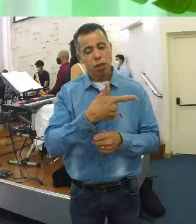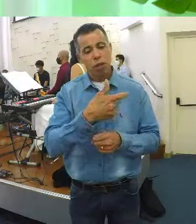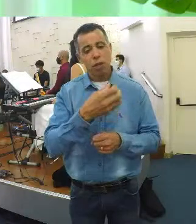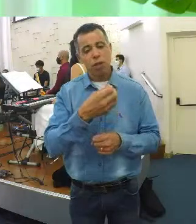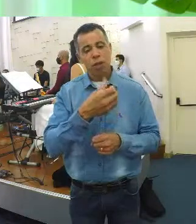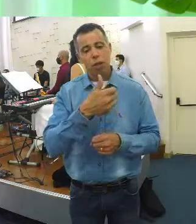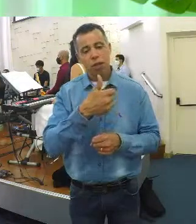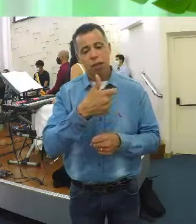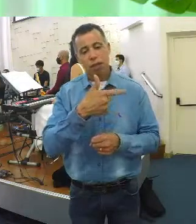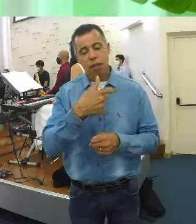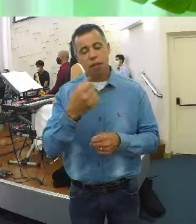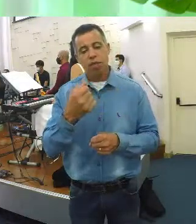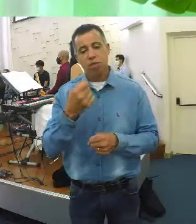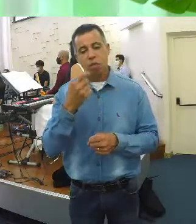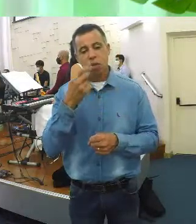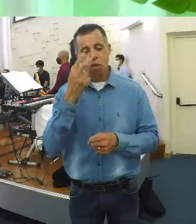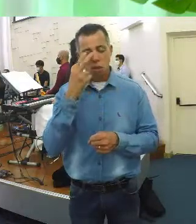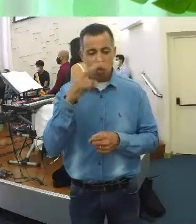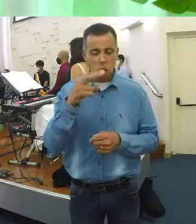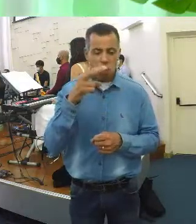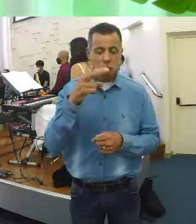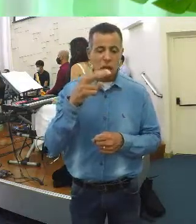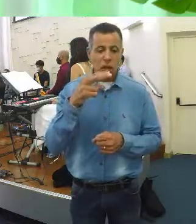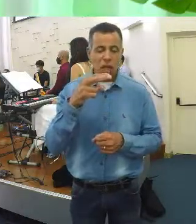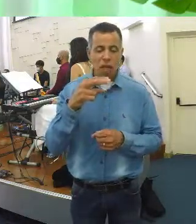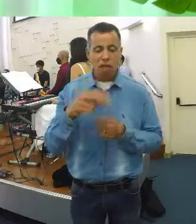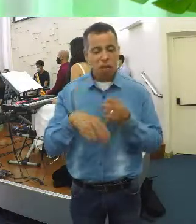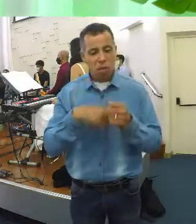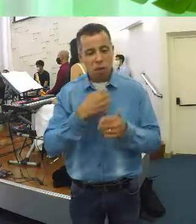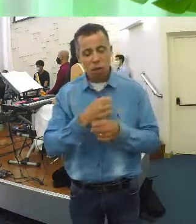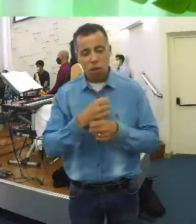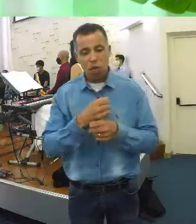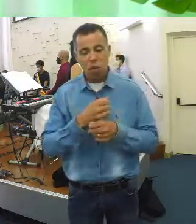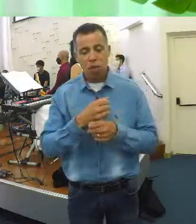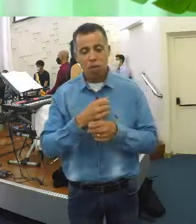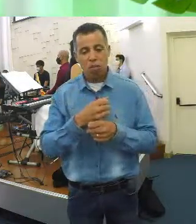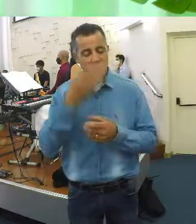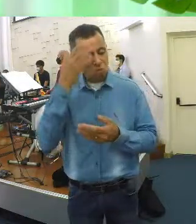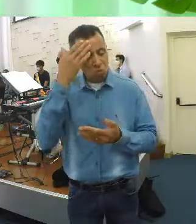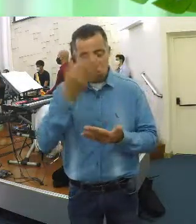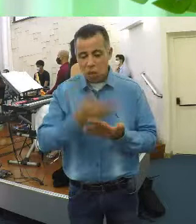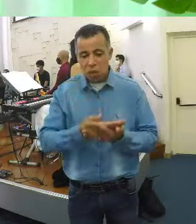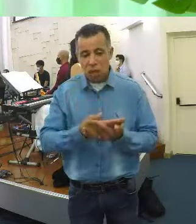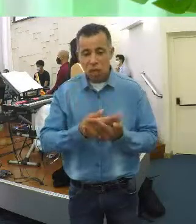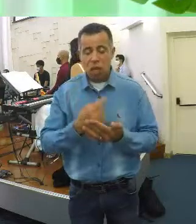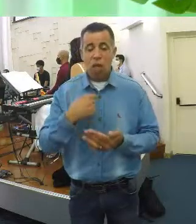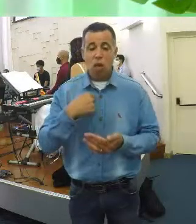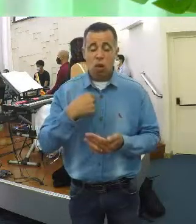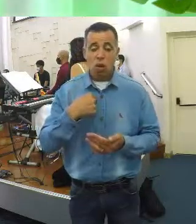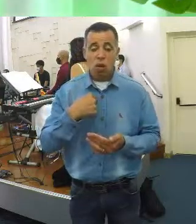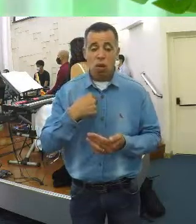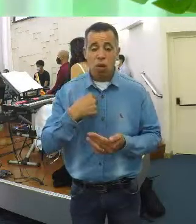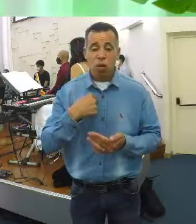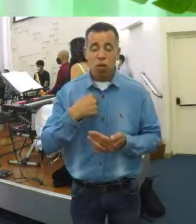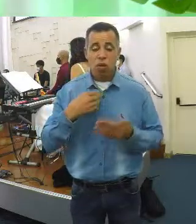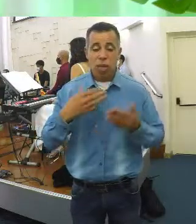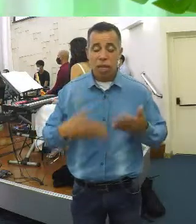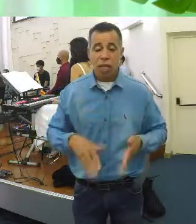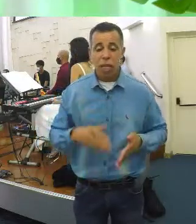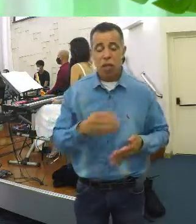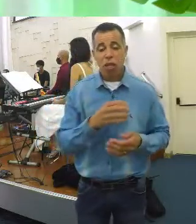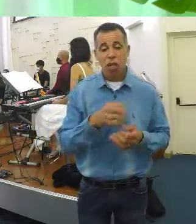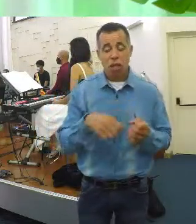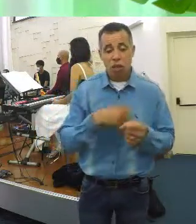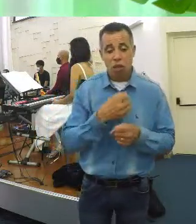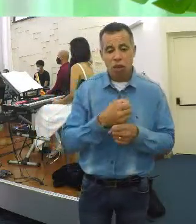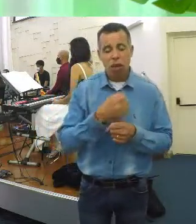quem não confia em Deus. Ano perdido. Aliás, eu nasci em 1980, e eu sei que os irmãos logo dizem, mas